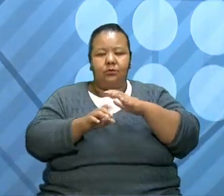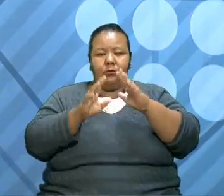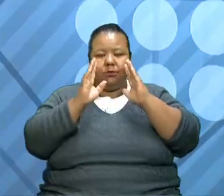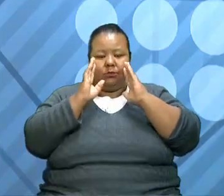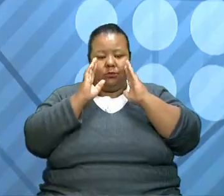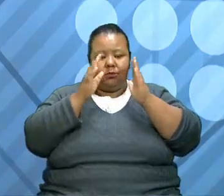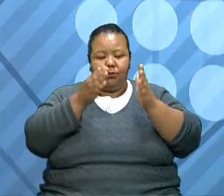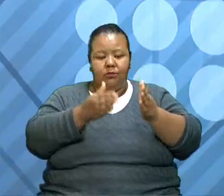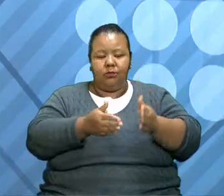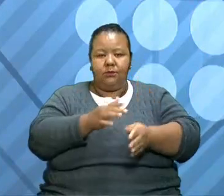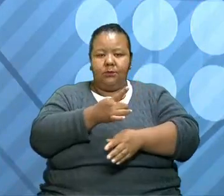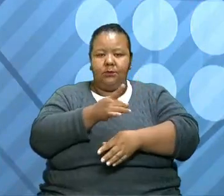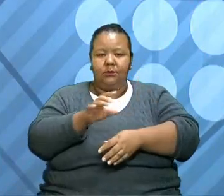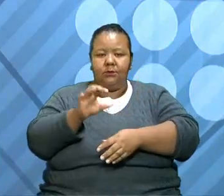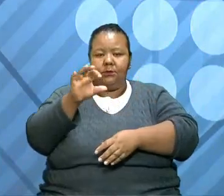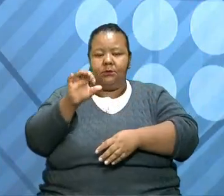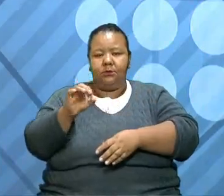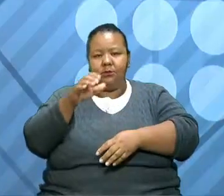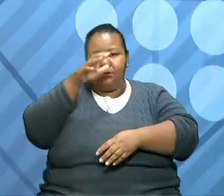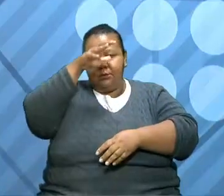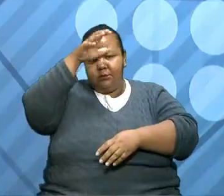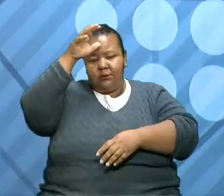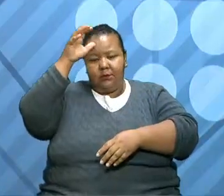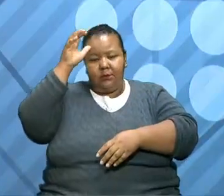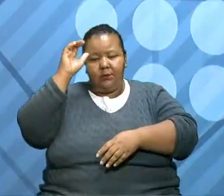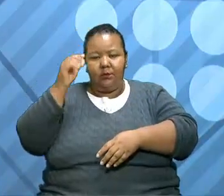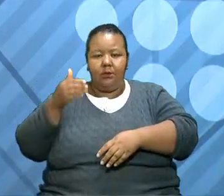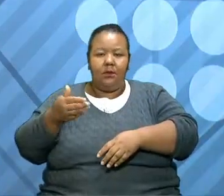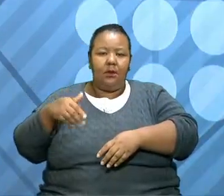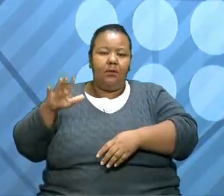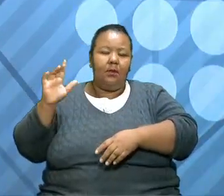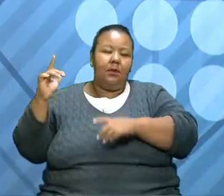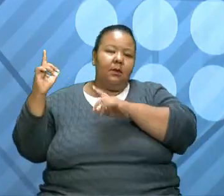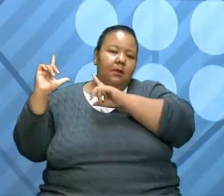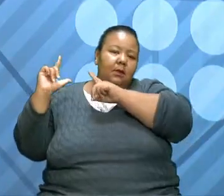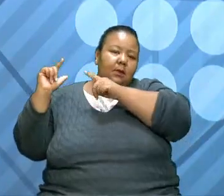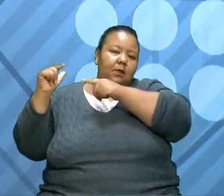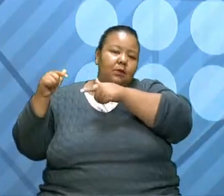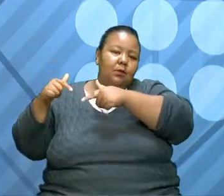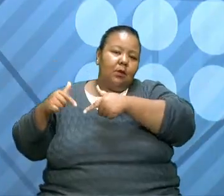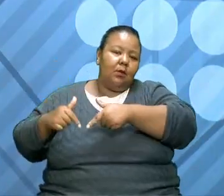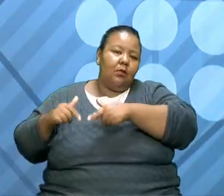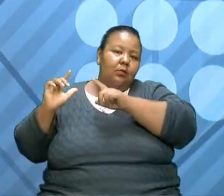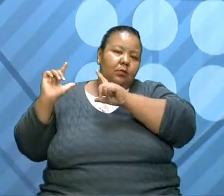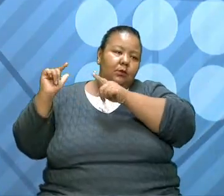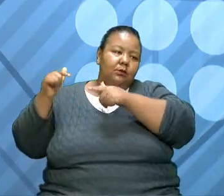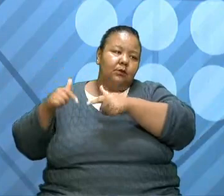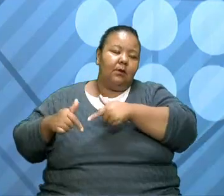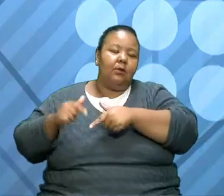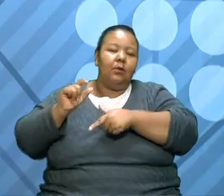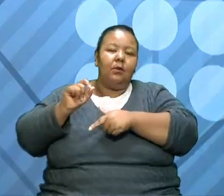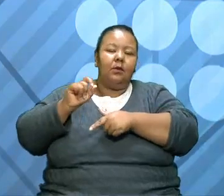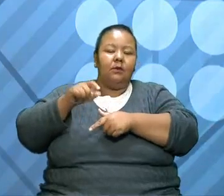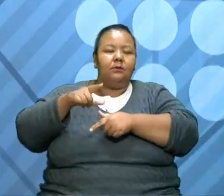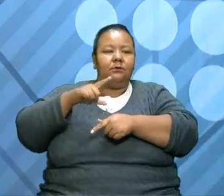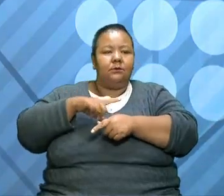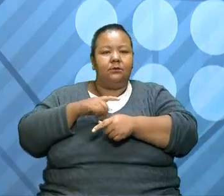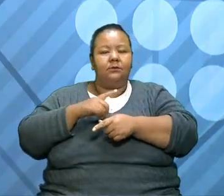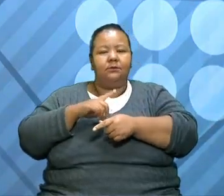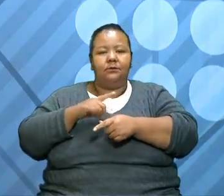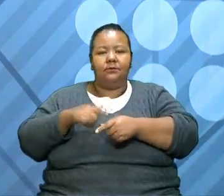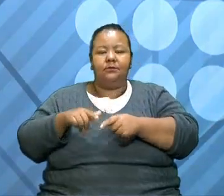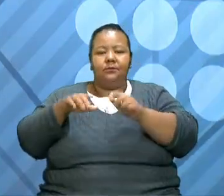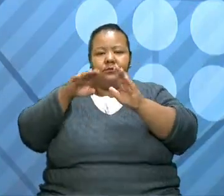voltada 100% para o cliente e aquela mais tradicional. A tradicional é o quê? Você vai partir da ideia que você tem